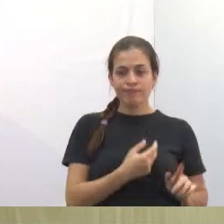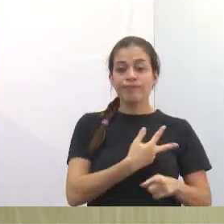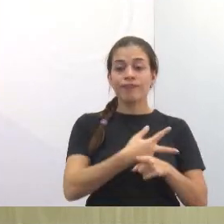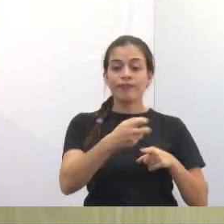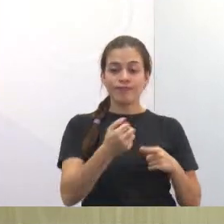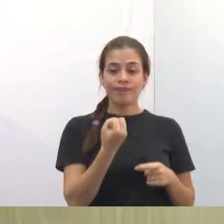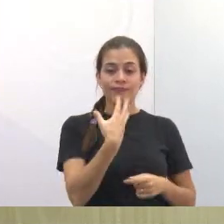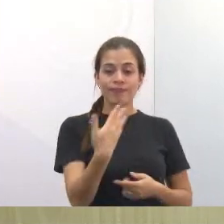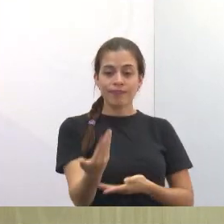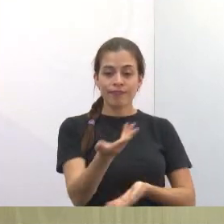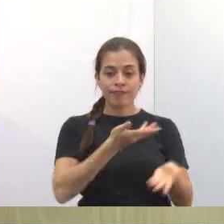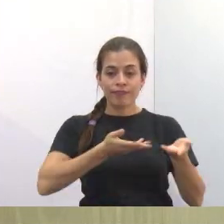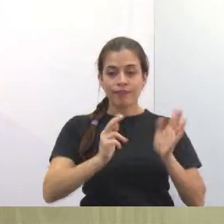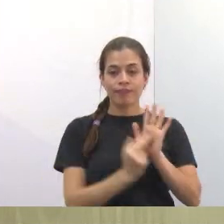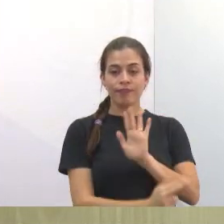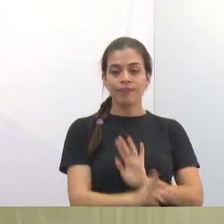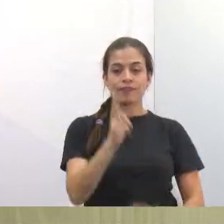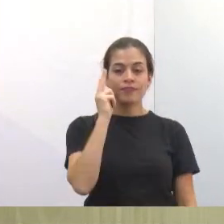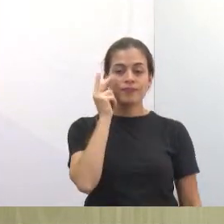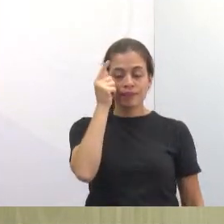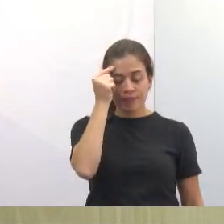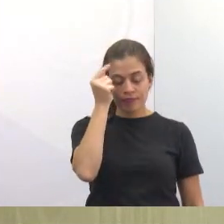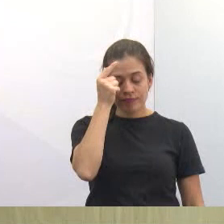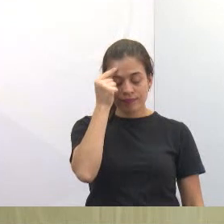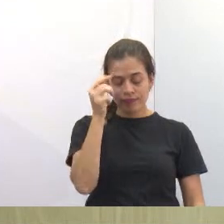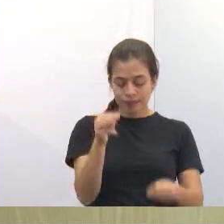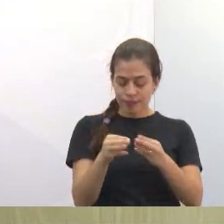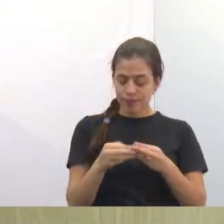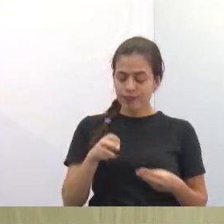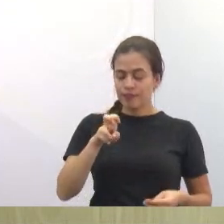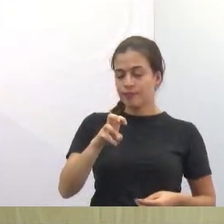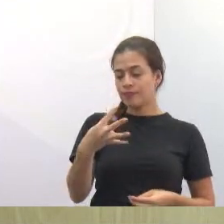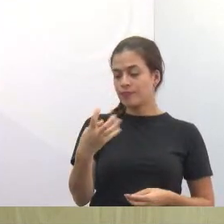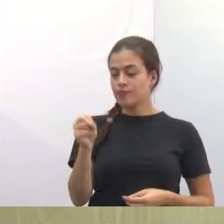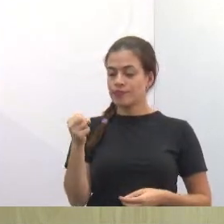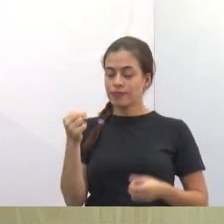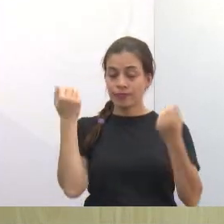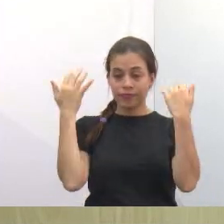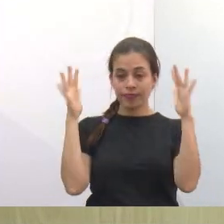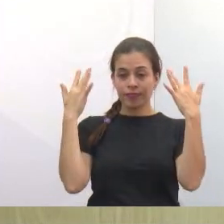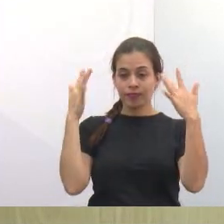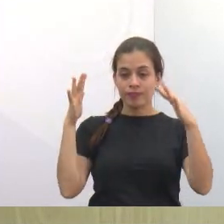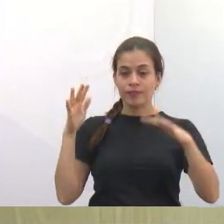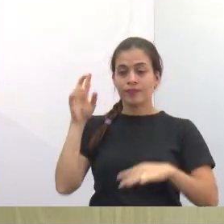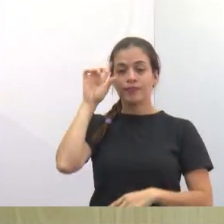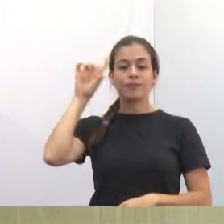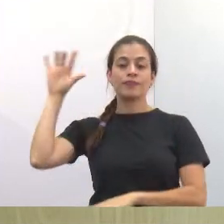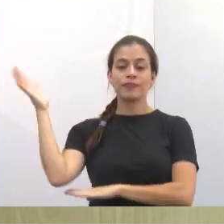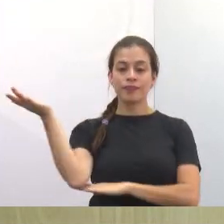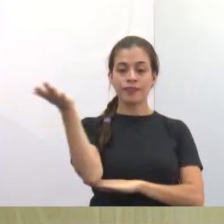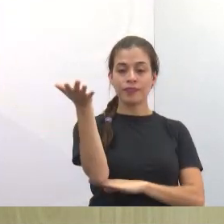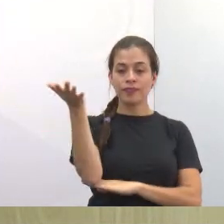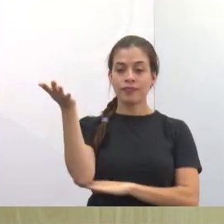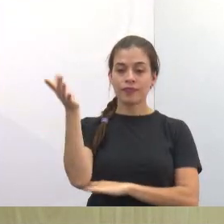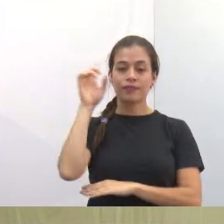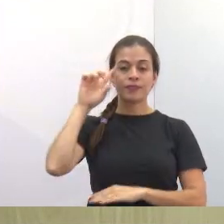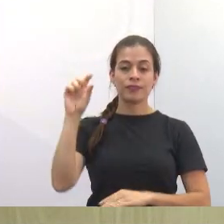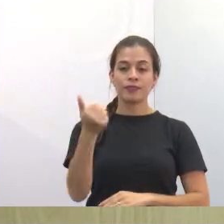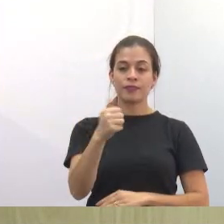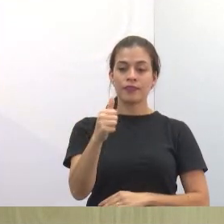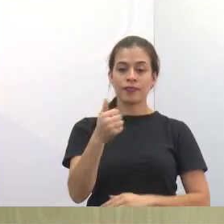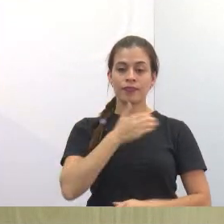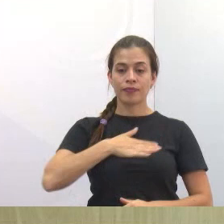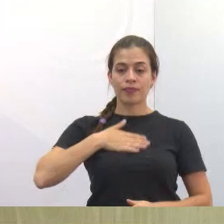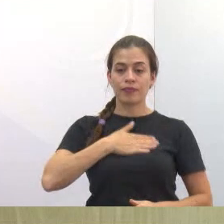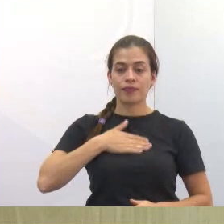Edgar Sasaki. Moção 548, moção comemorativa pelo transcurso do Dia do Garçom, 11 de agosto. Autoria, Paulinho do